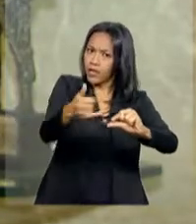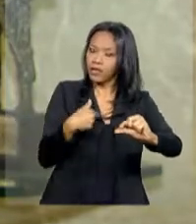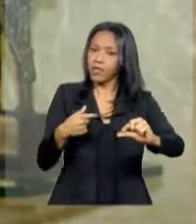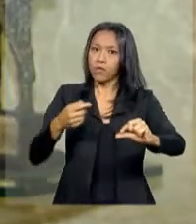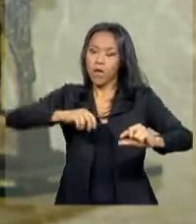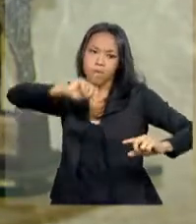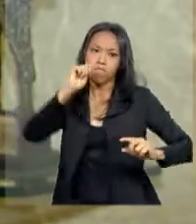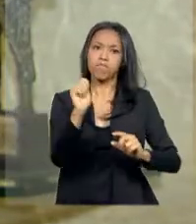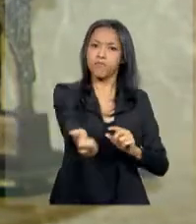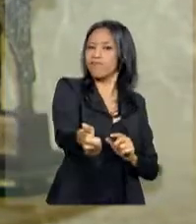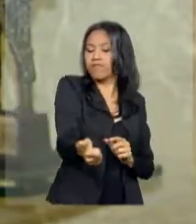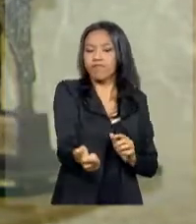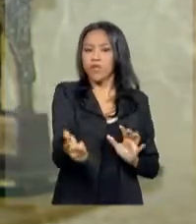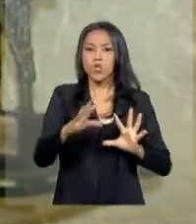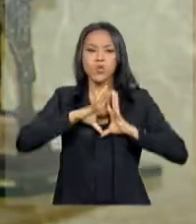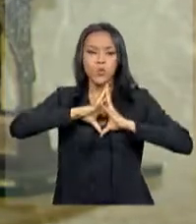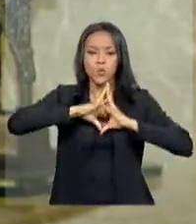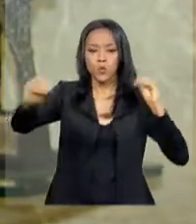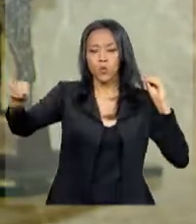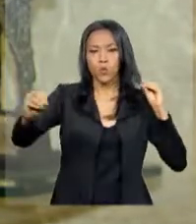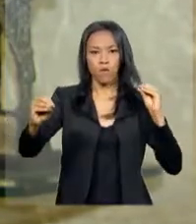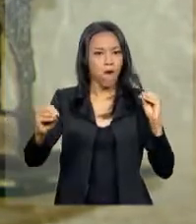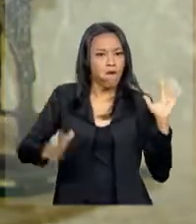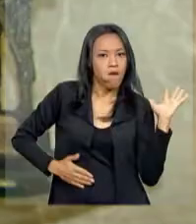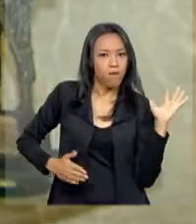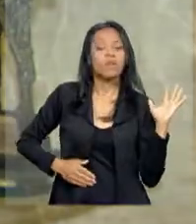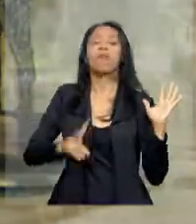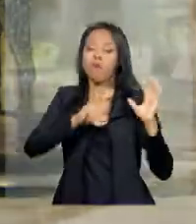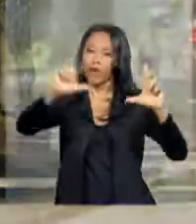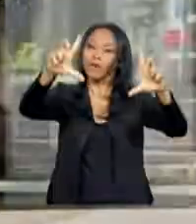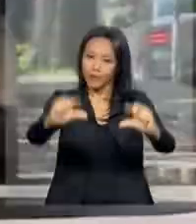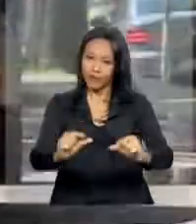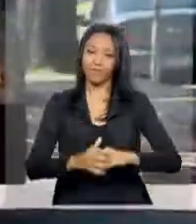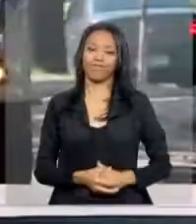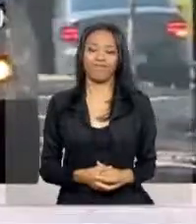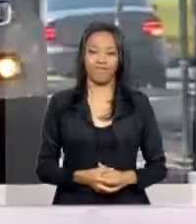se acaba com o crime como um todo, mas os índices vão reduzir, tenho certeza.